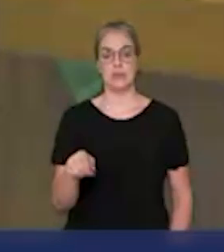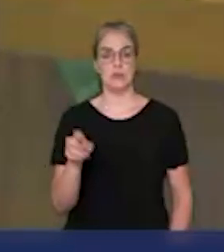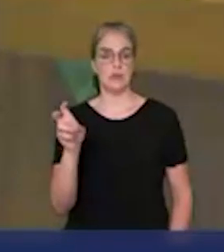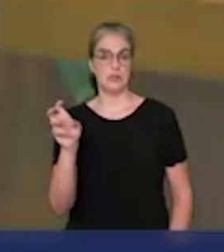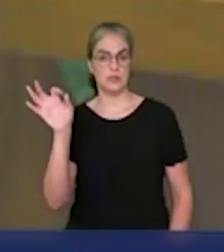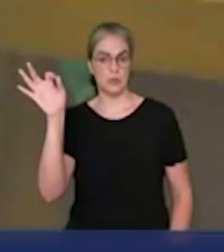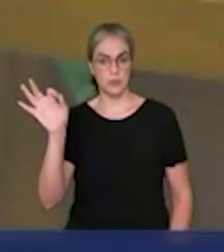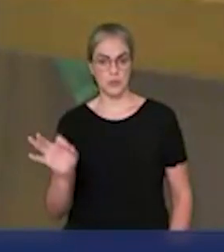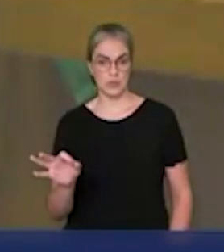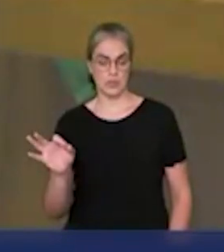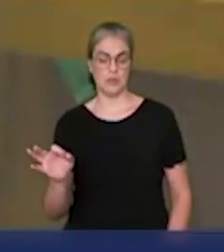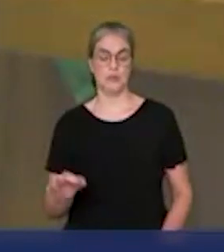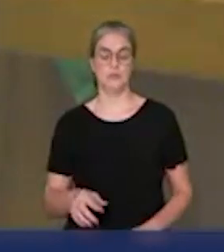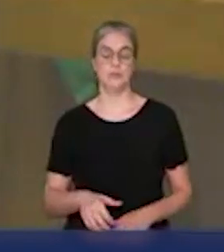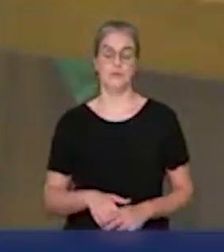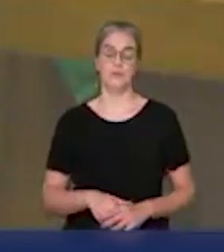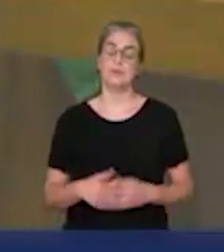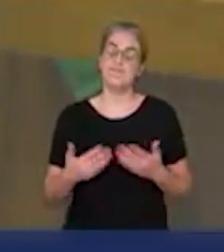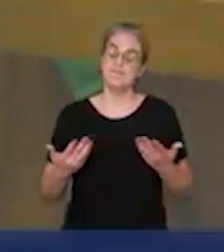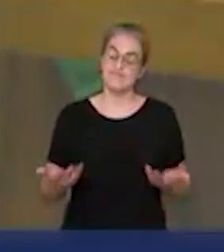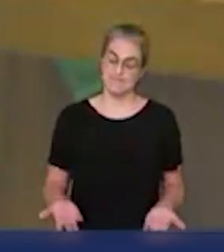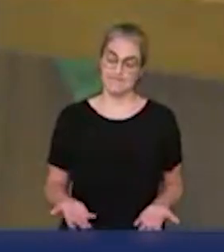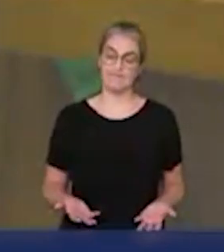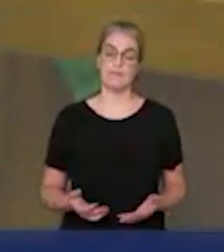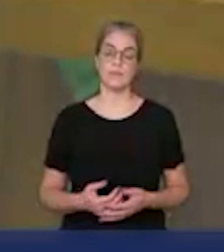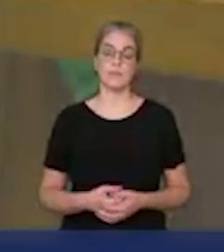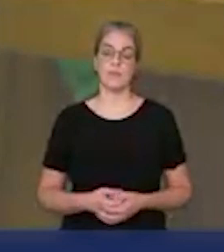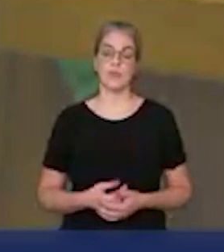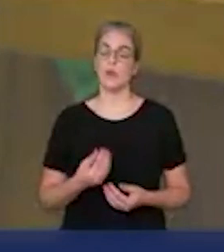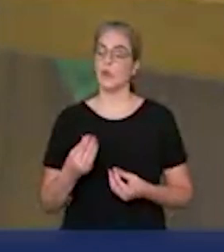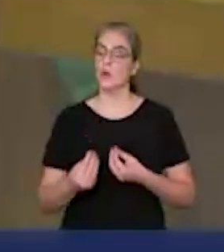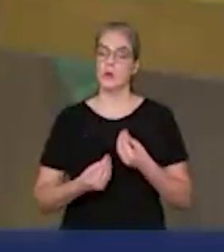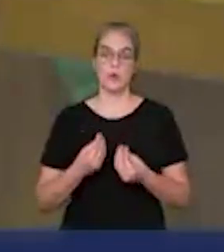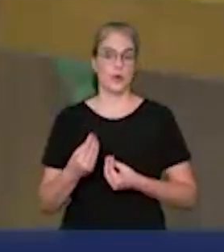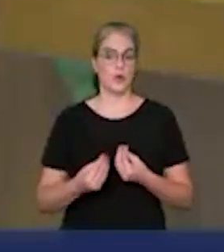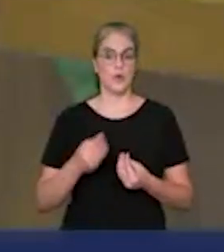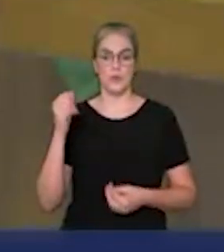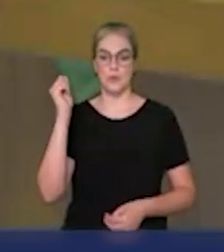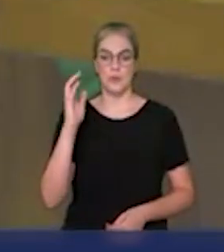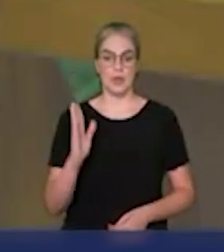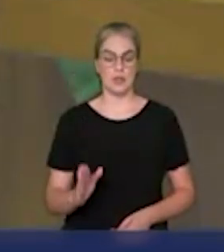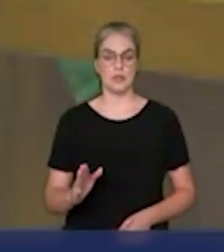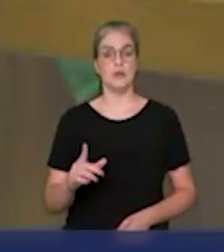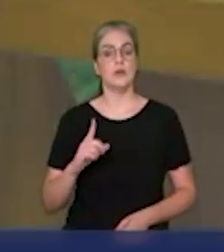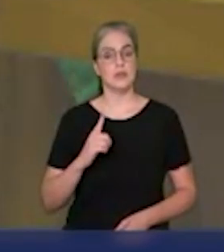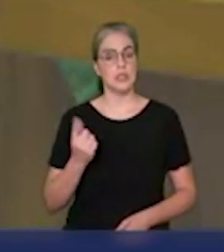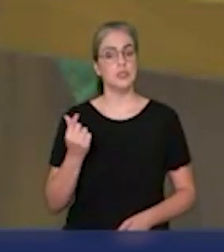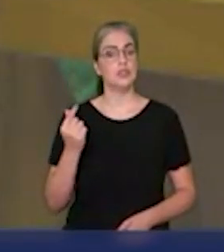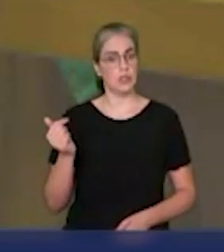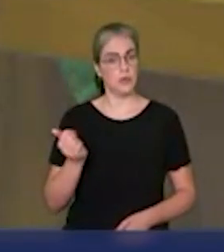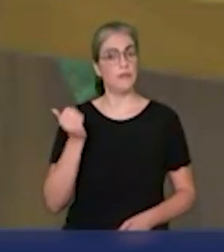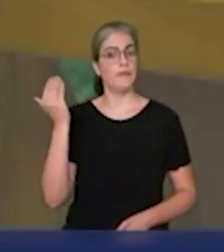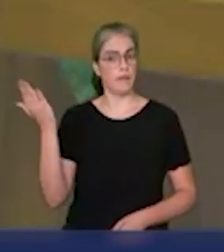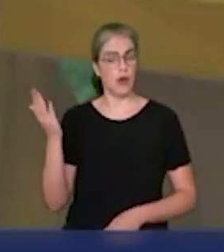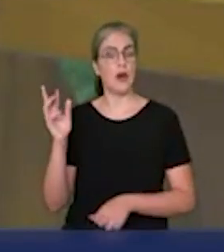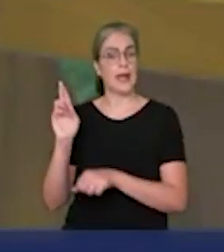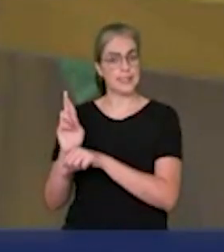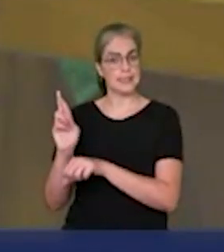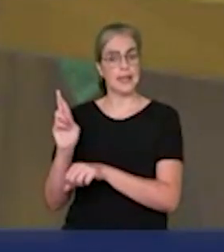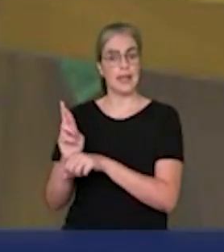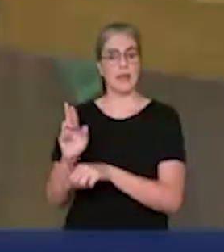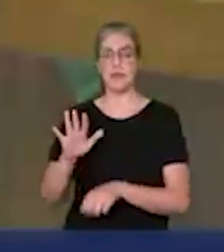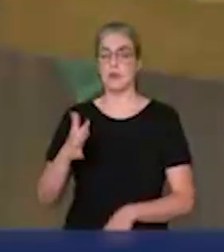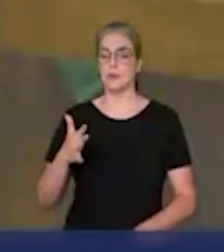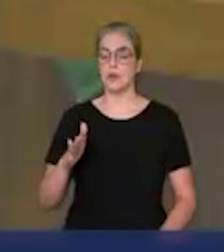73,5%. Então, o que nós temos é o seguinte: um país que tem reservas internacionais da ordem de